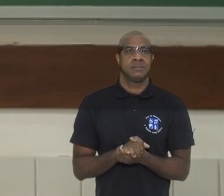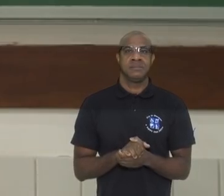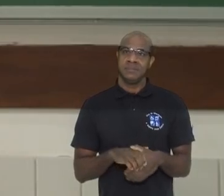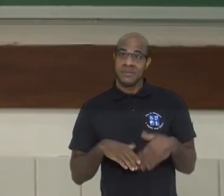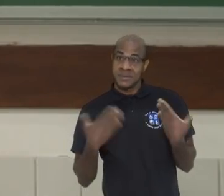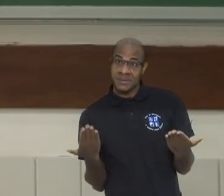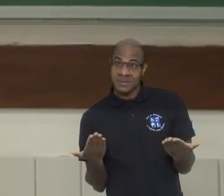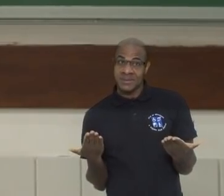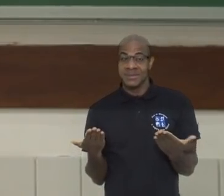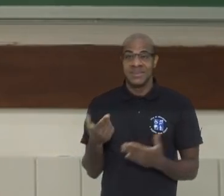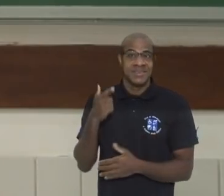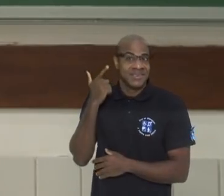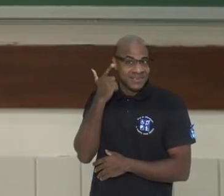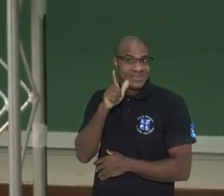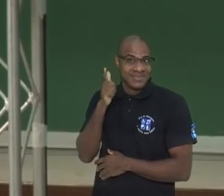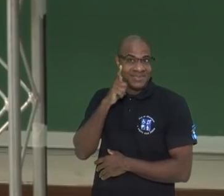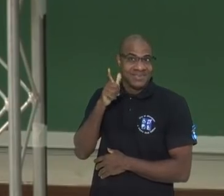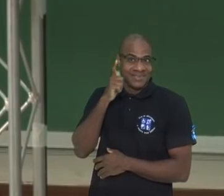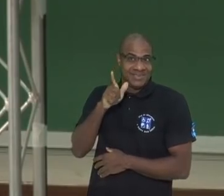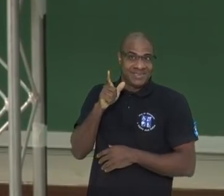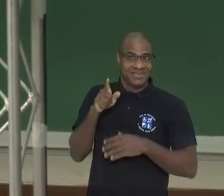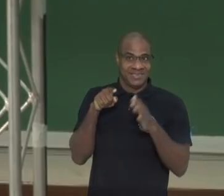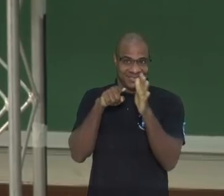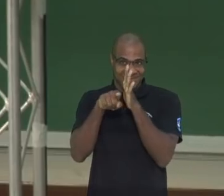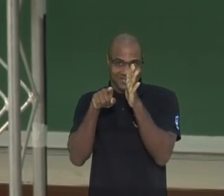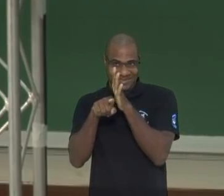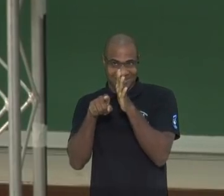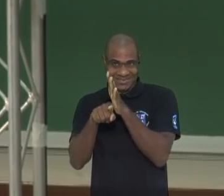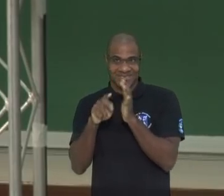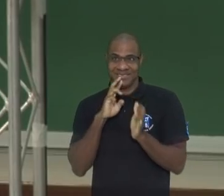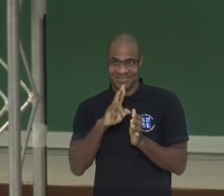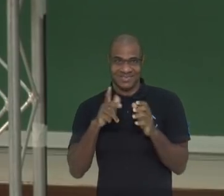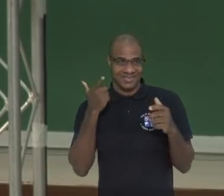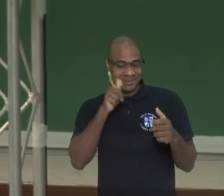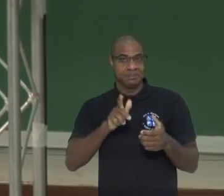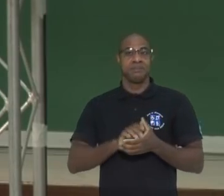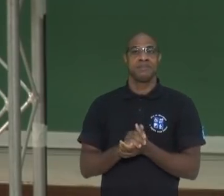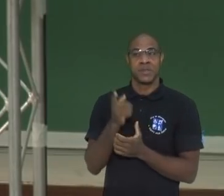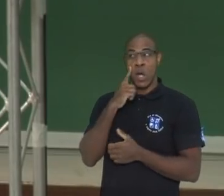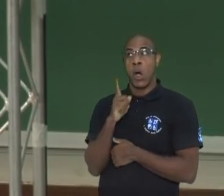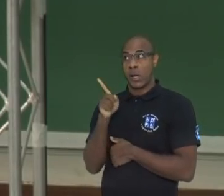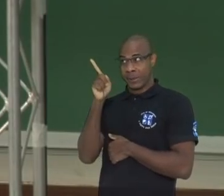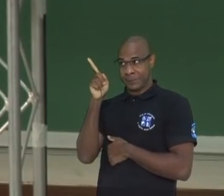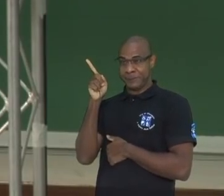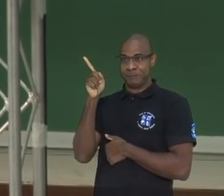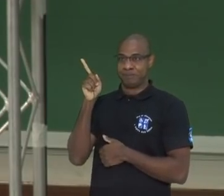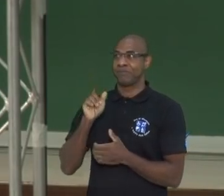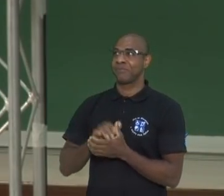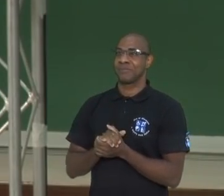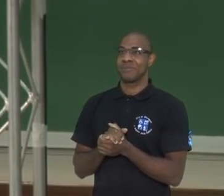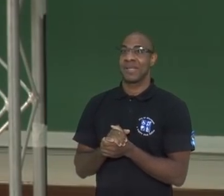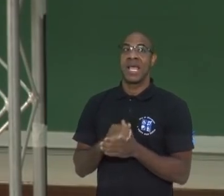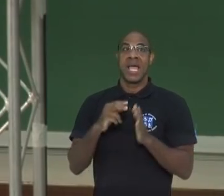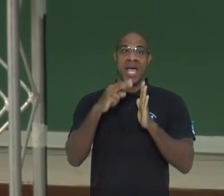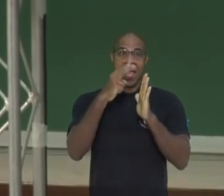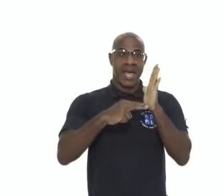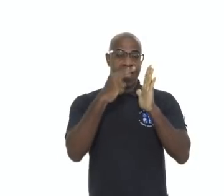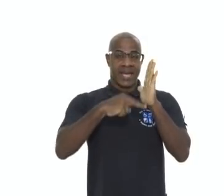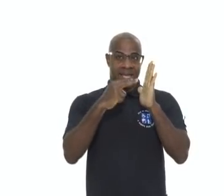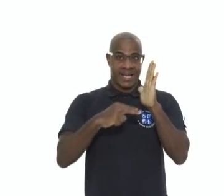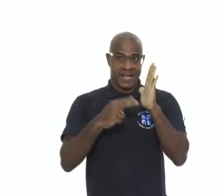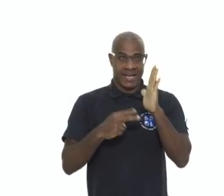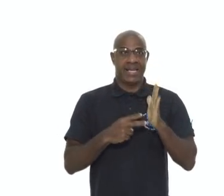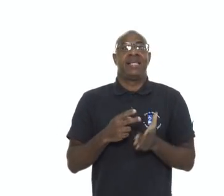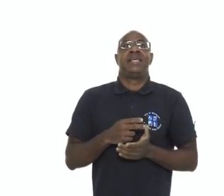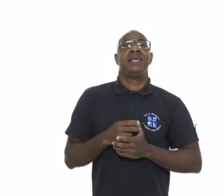E aí, pessoal, conseguiram responder essa pergunta? Então, olhe lá. Então, vamos ler junto primeiro? Releia o trecho abaixo do